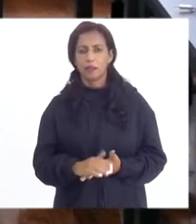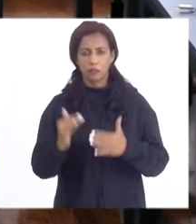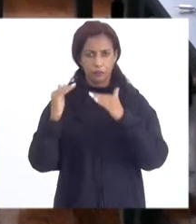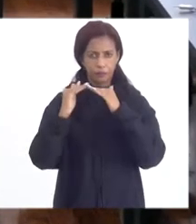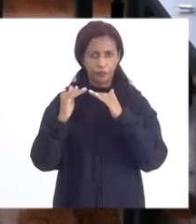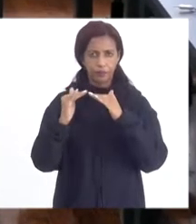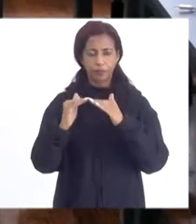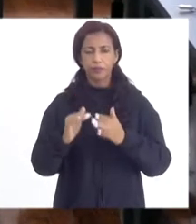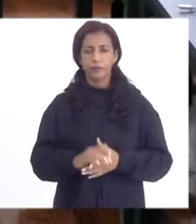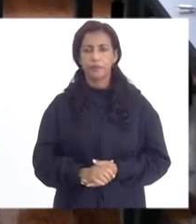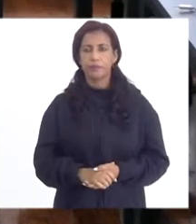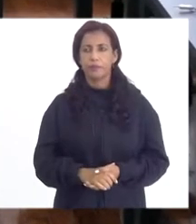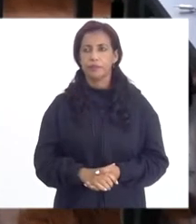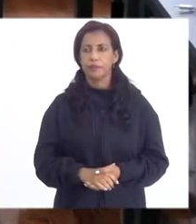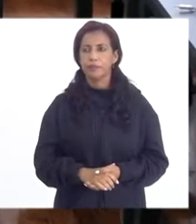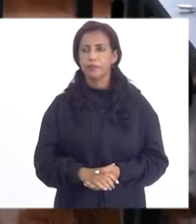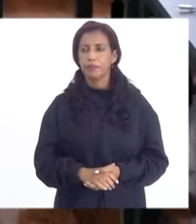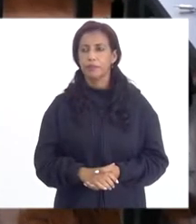acordo. Acompanha?